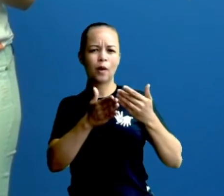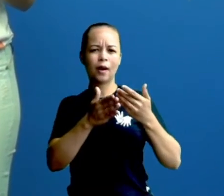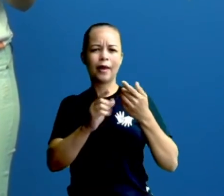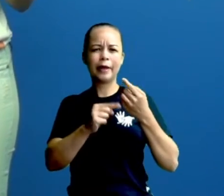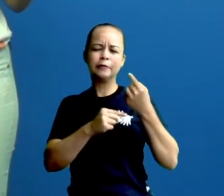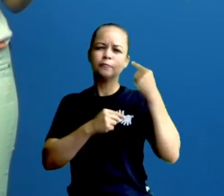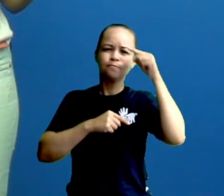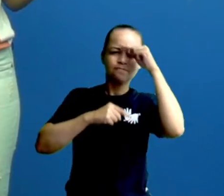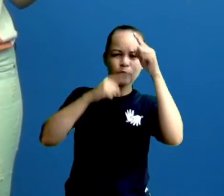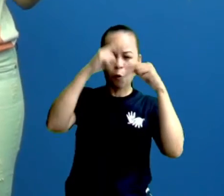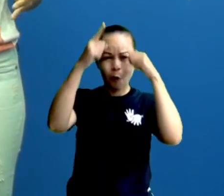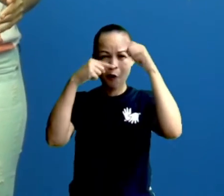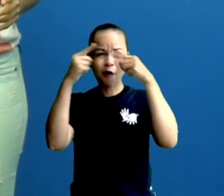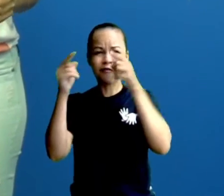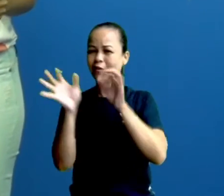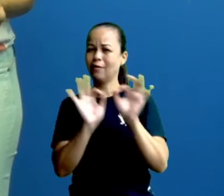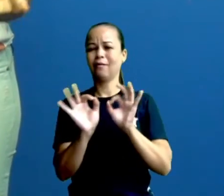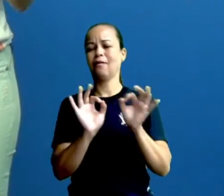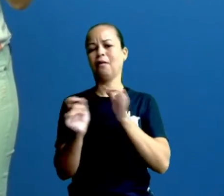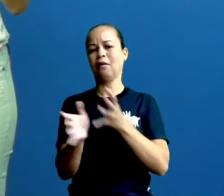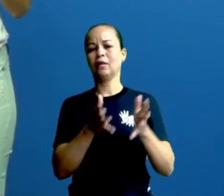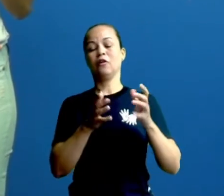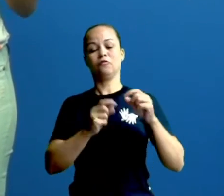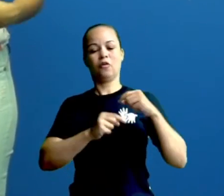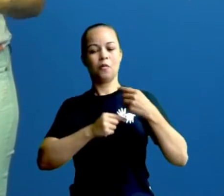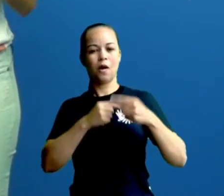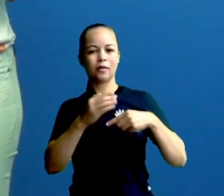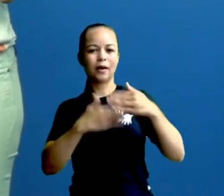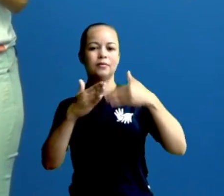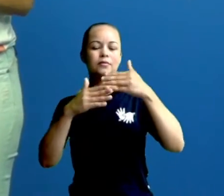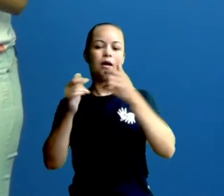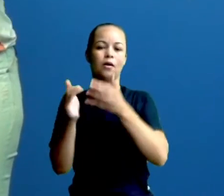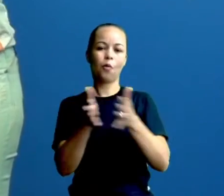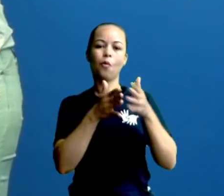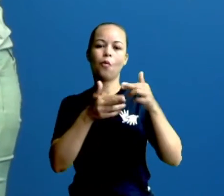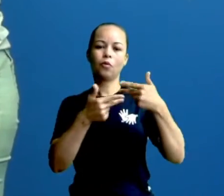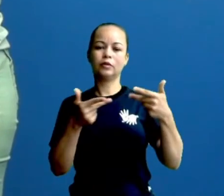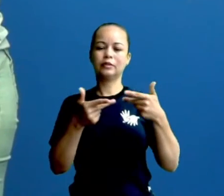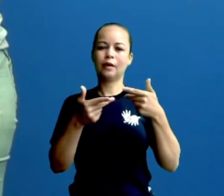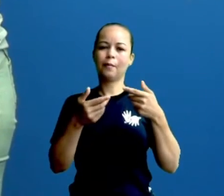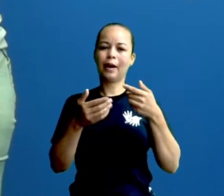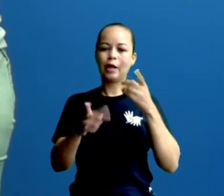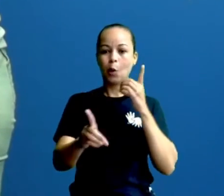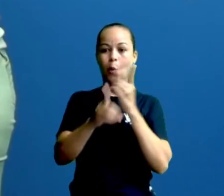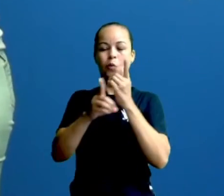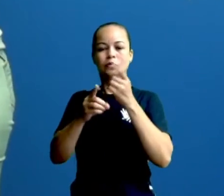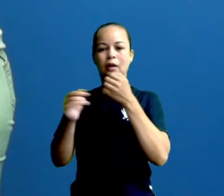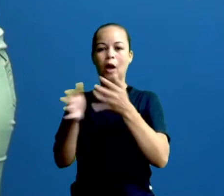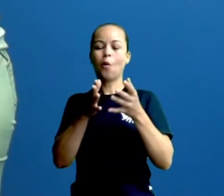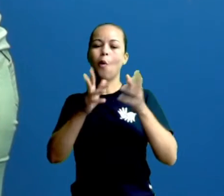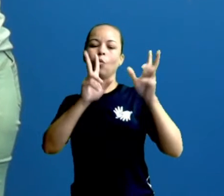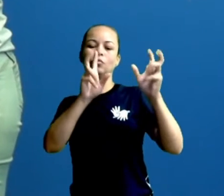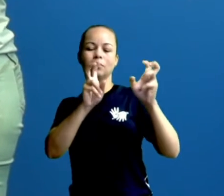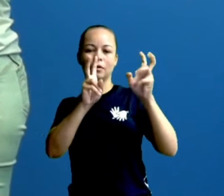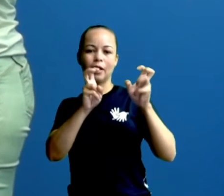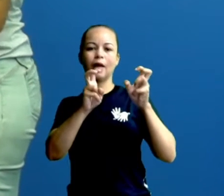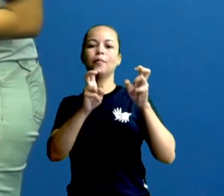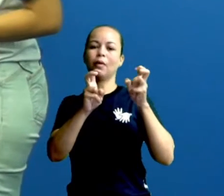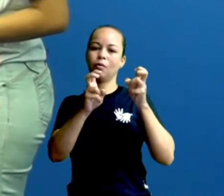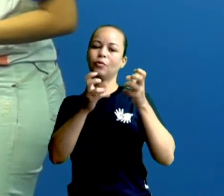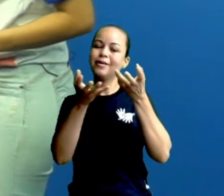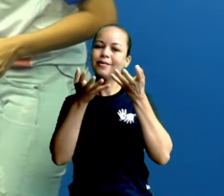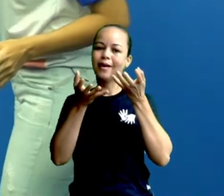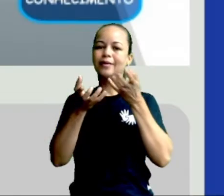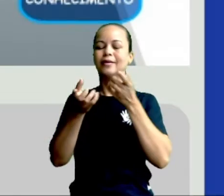eles vão analisar dados para poder chegar a determinadas conclusões sobre o tema em que eles colocam em